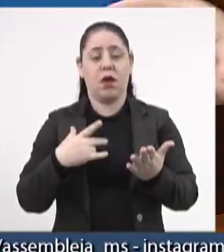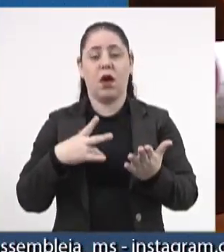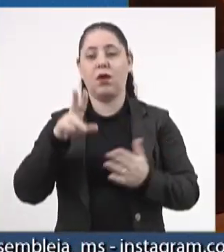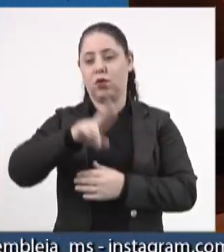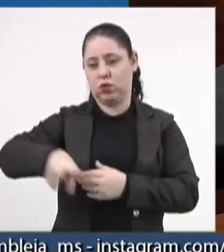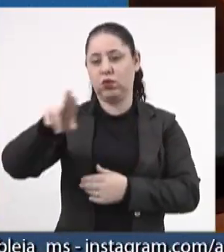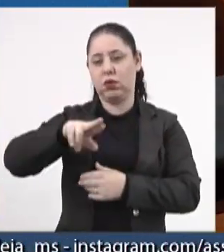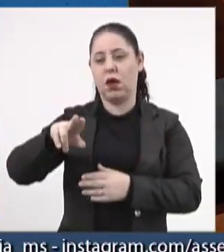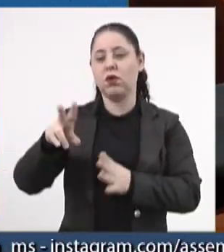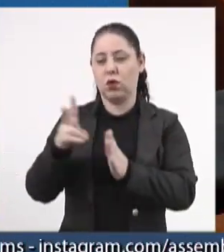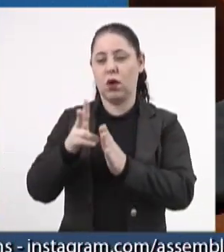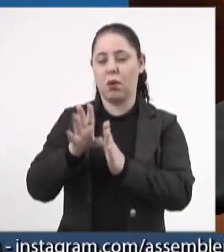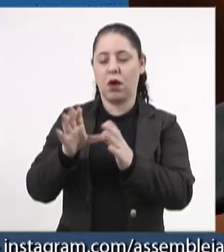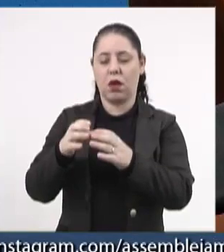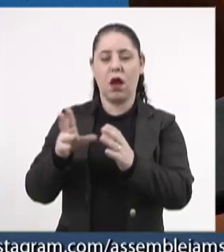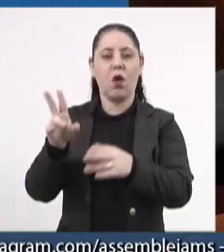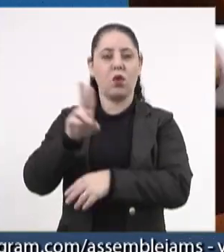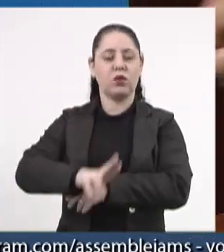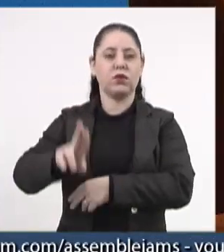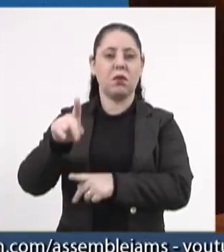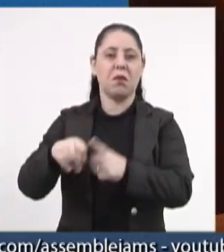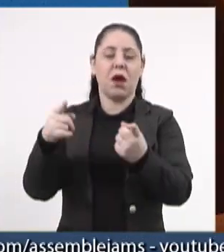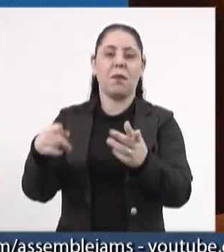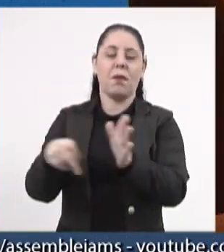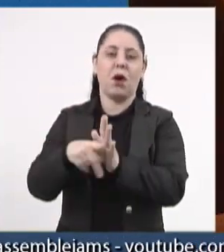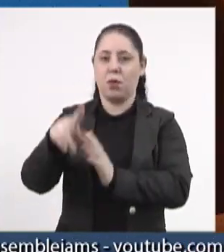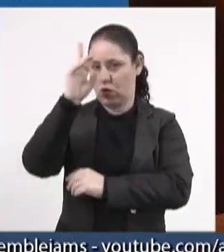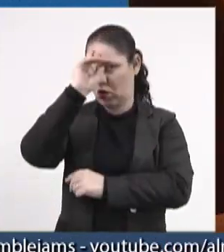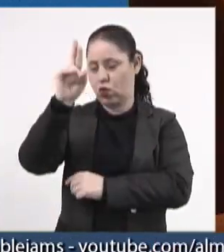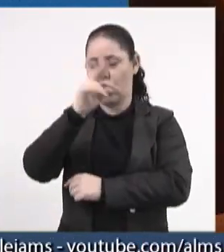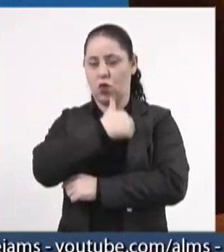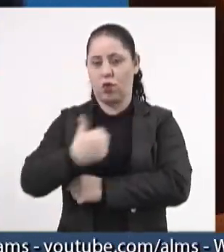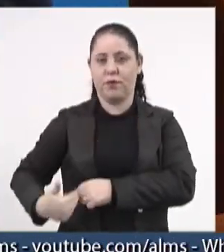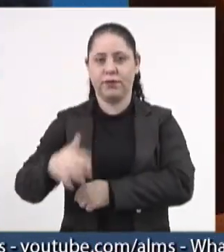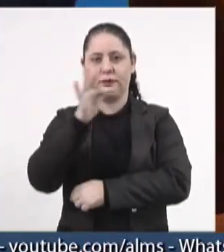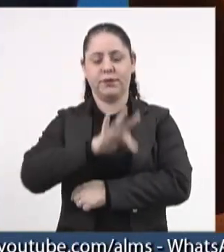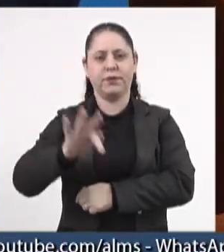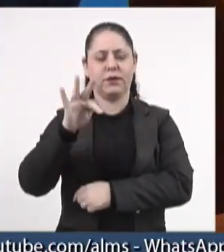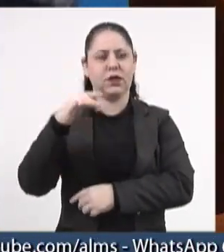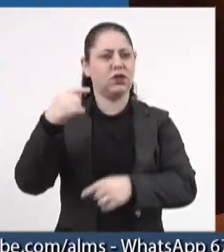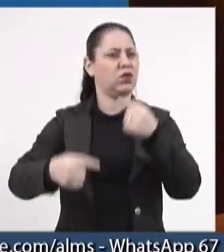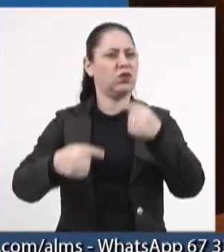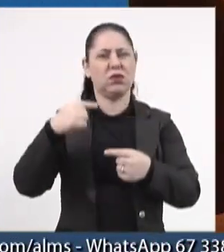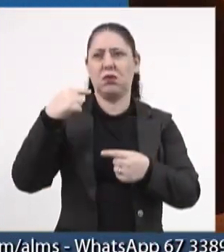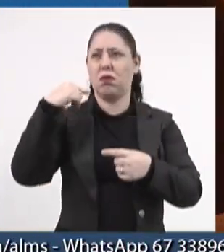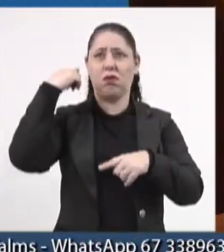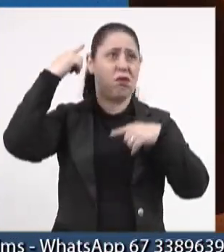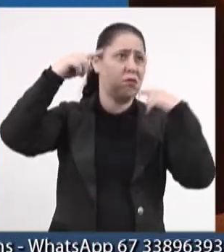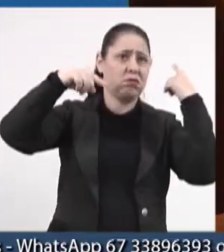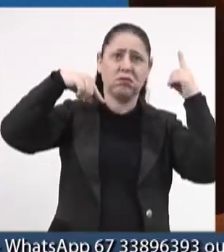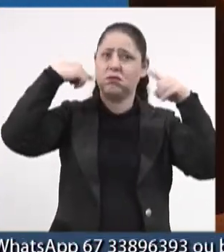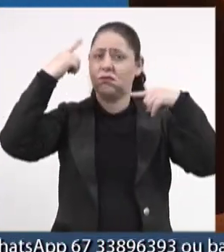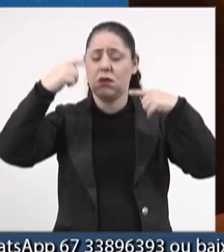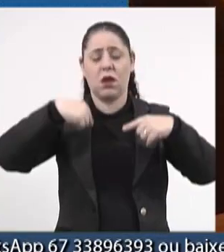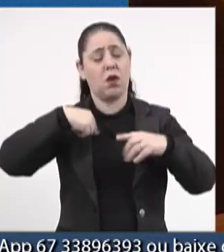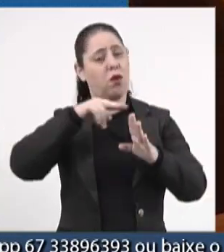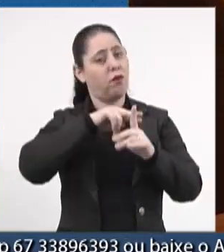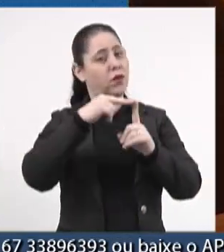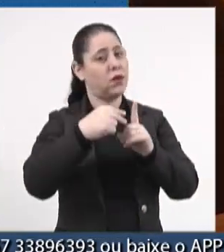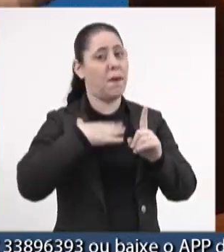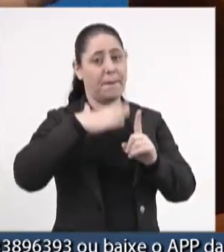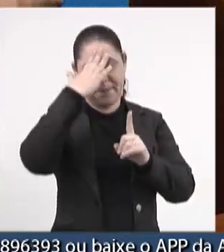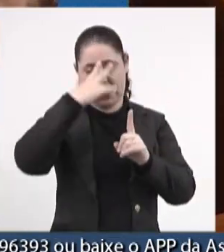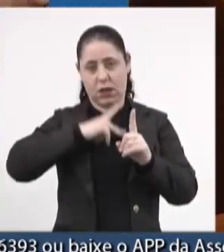o índio use a terra. Então, o que se está discutindo é uma coisa maluca, na minha ótica